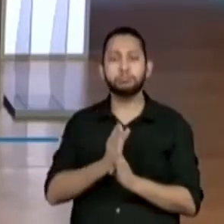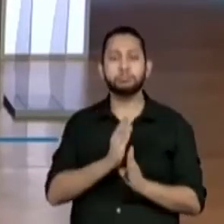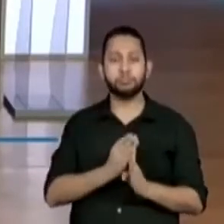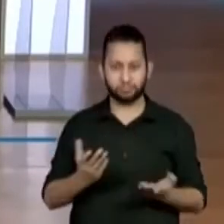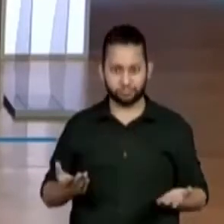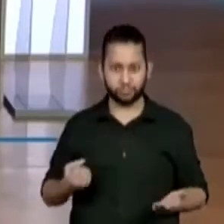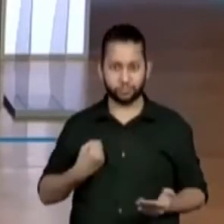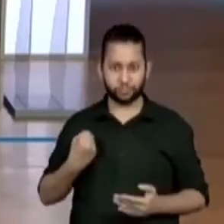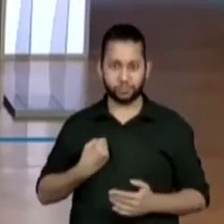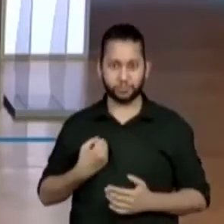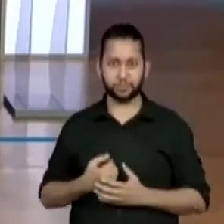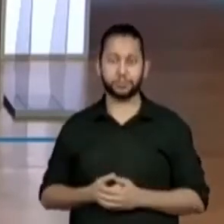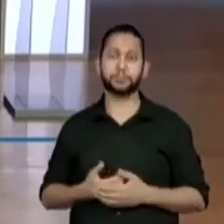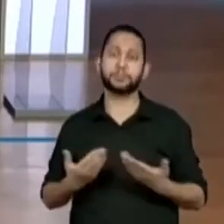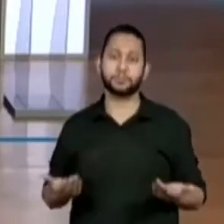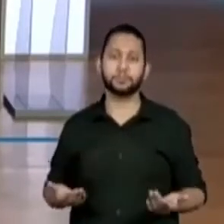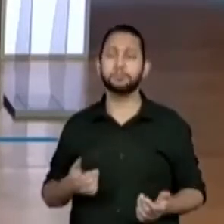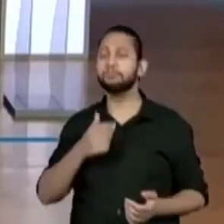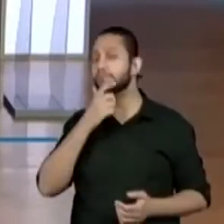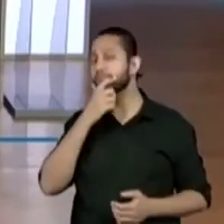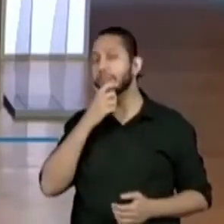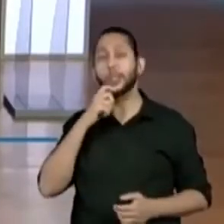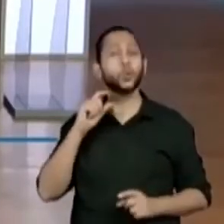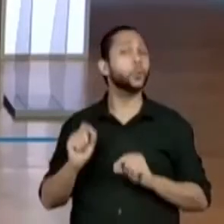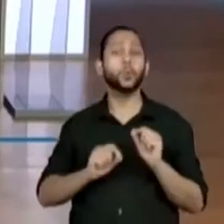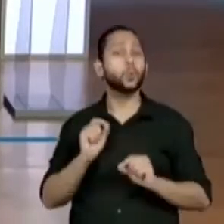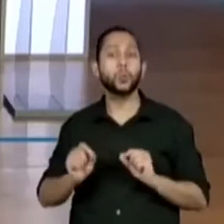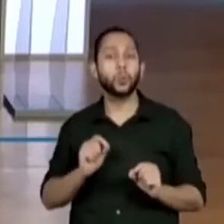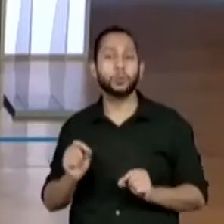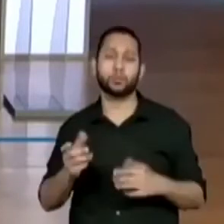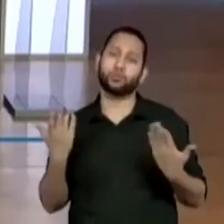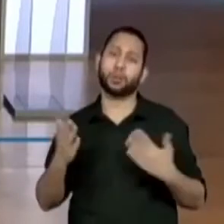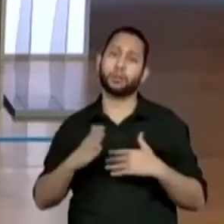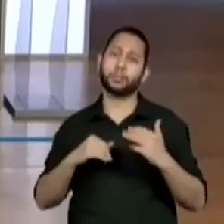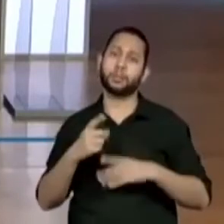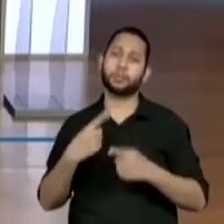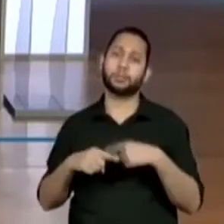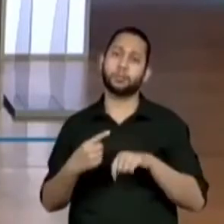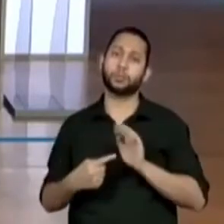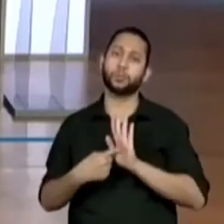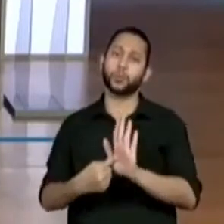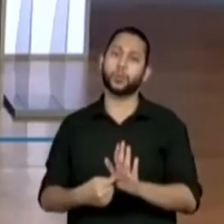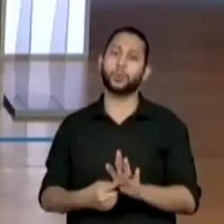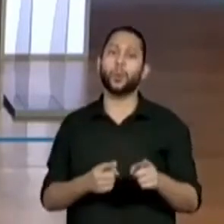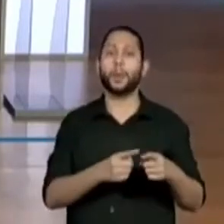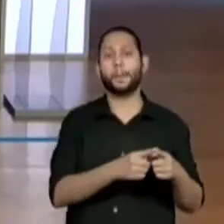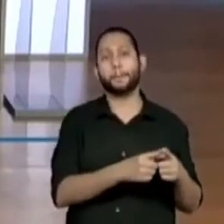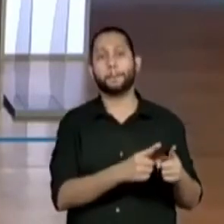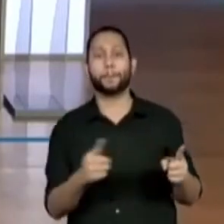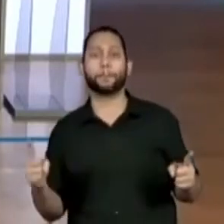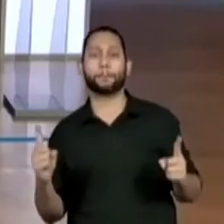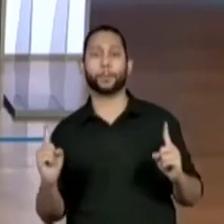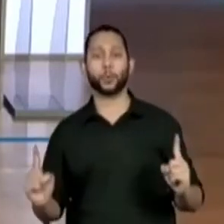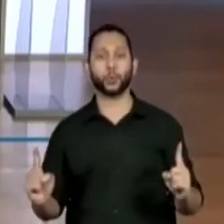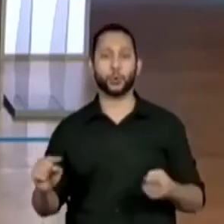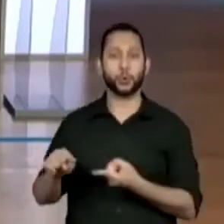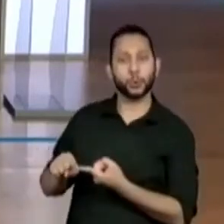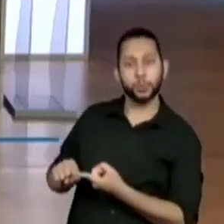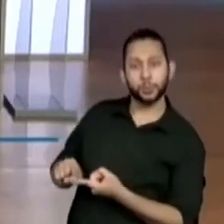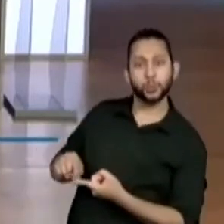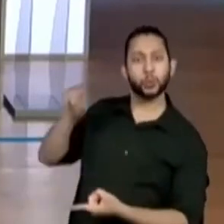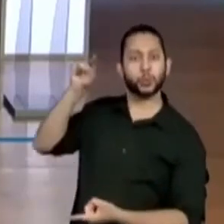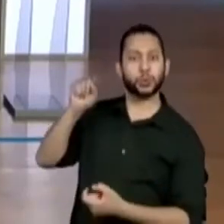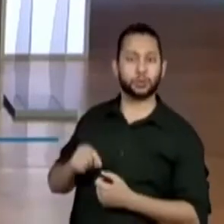Tá bom, certo? professora. Valores do quê? A gente já falou na nossa habilidade, que a gente vai falar sobre medidas padronizadas,